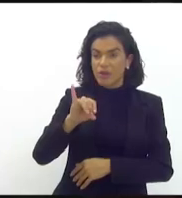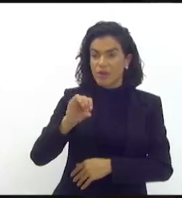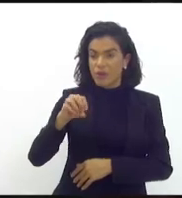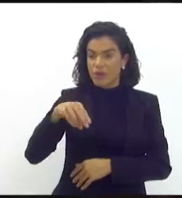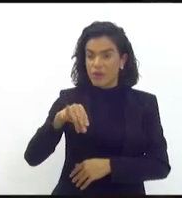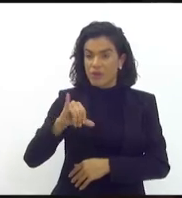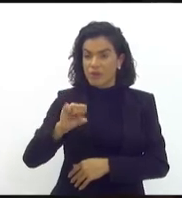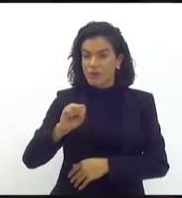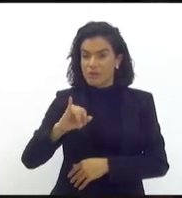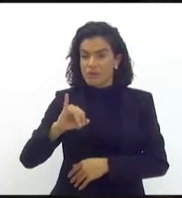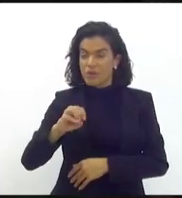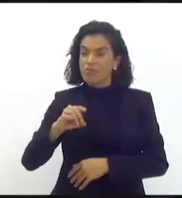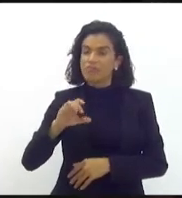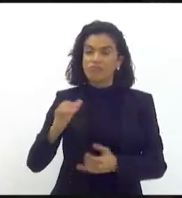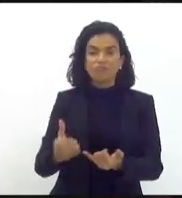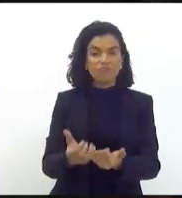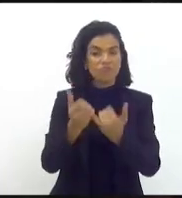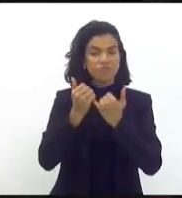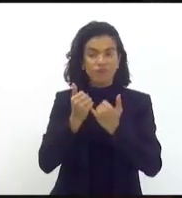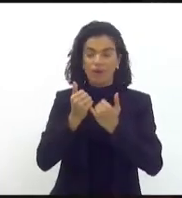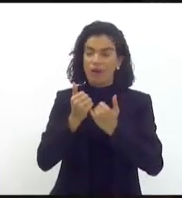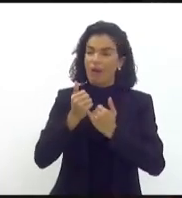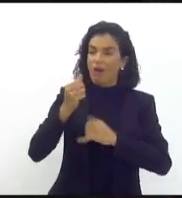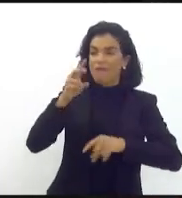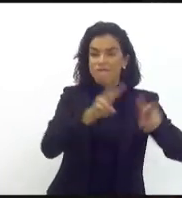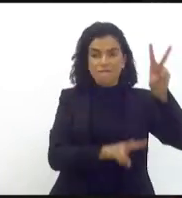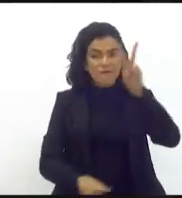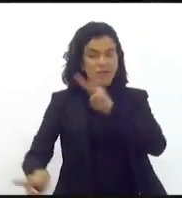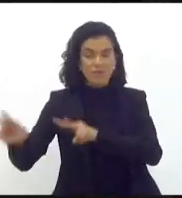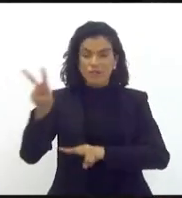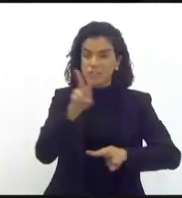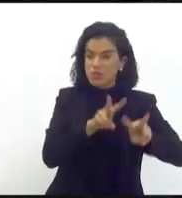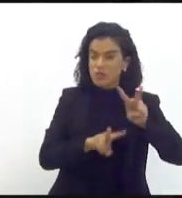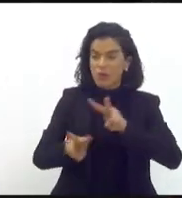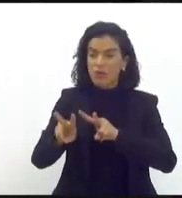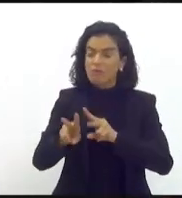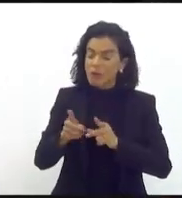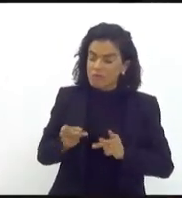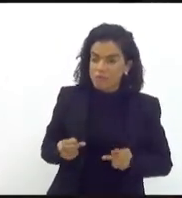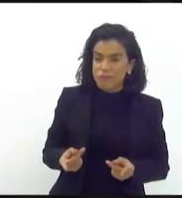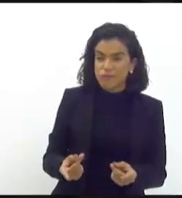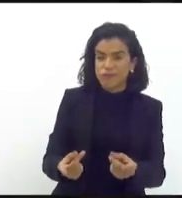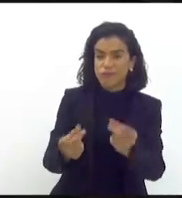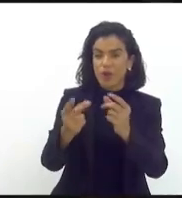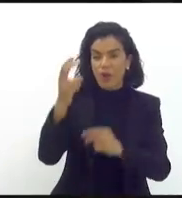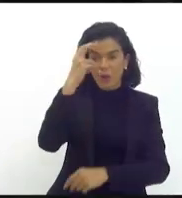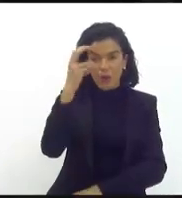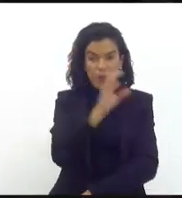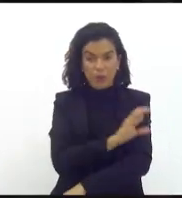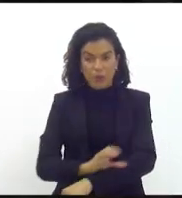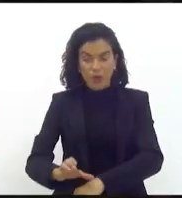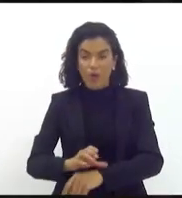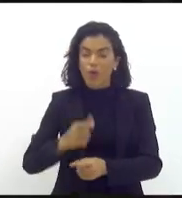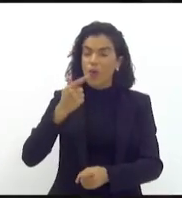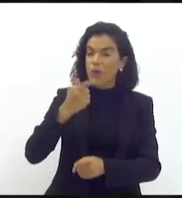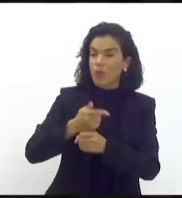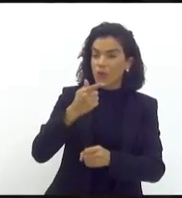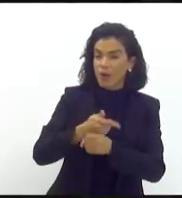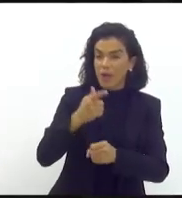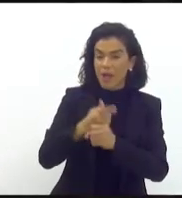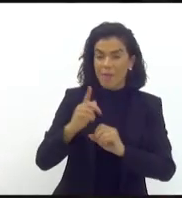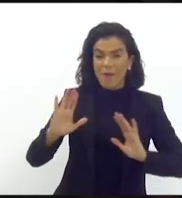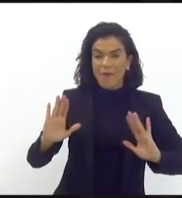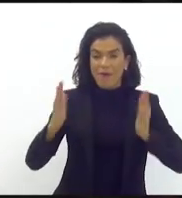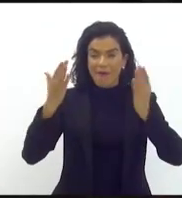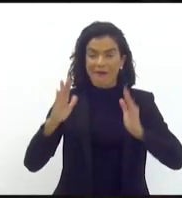que considera patrimônio imaterial do Estado do Rio de Janeiro para fins de Preservação Cultural o Grêmio Recreativo